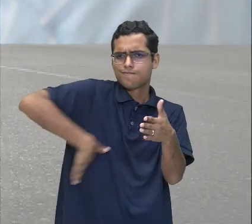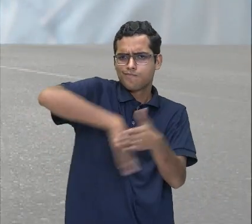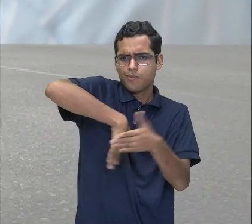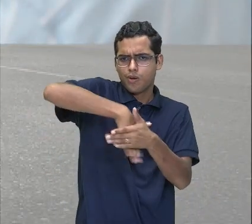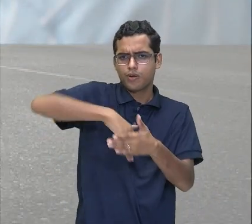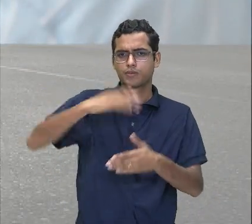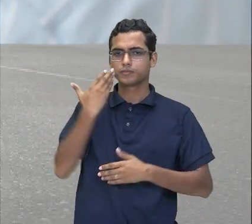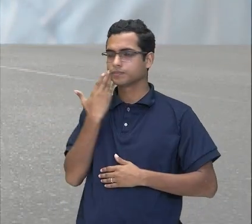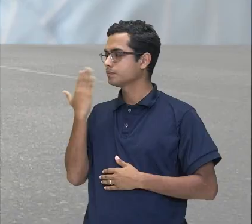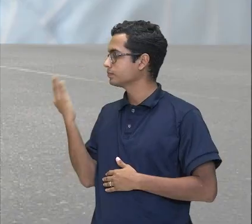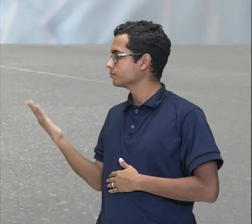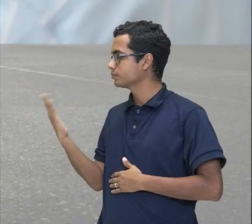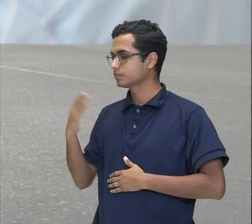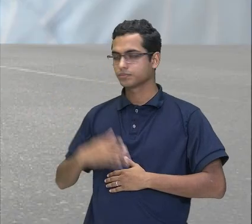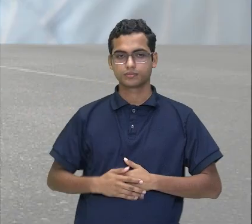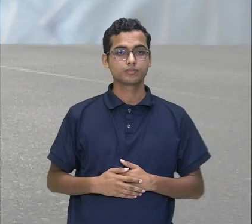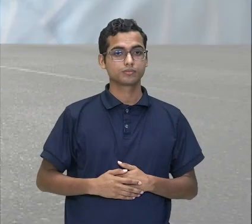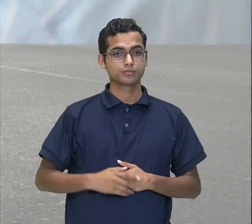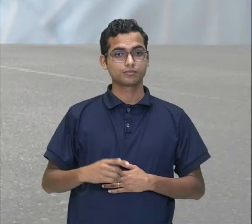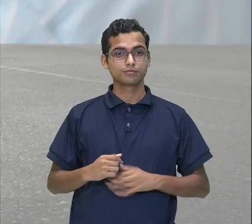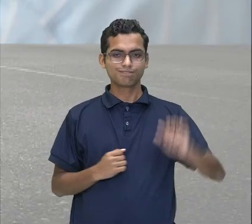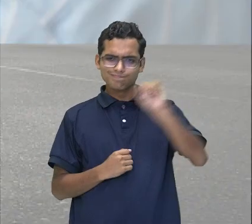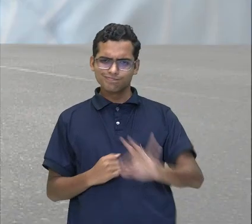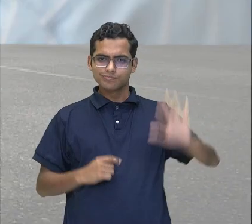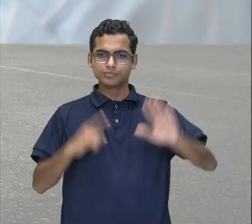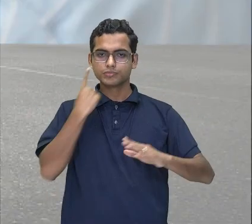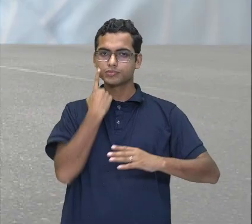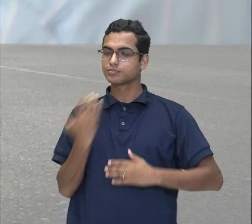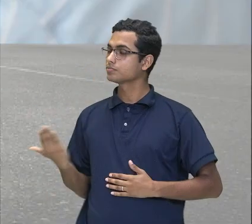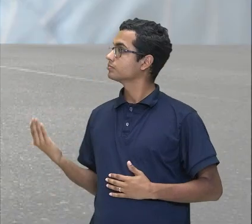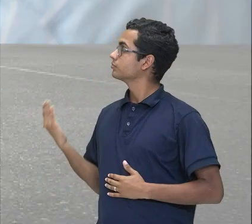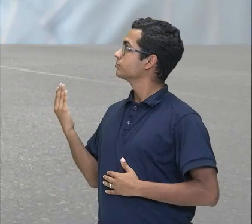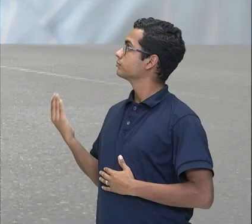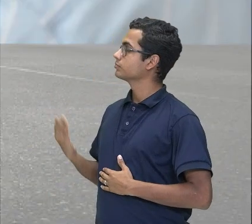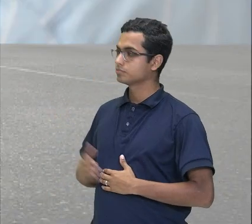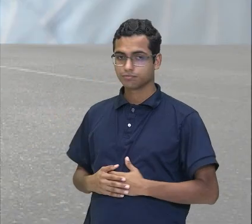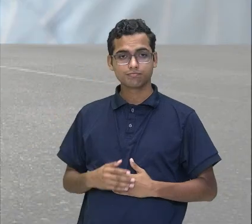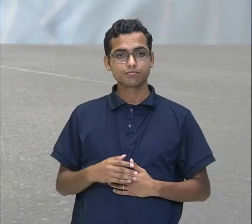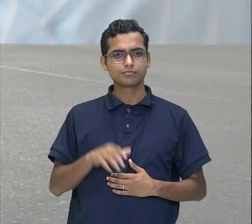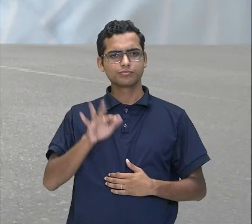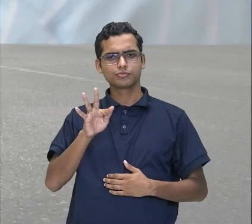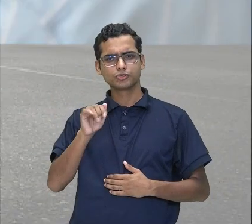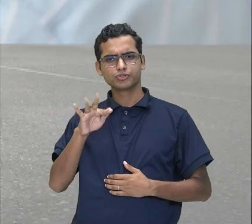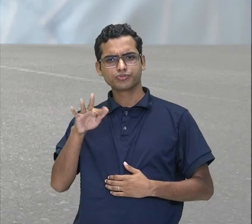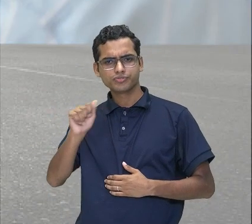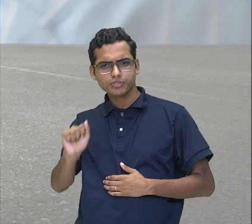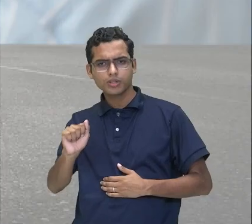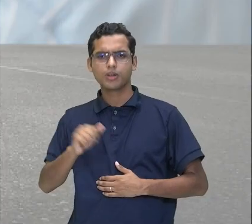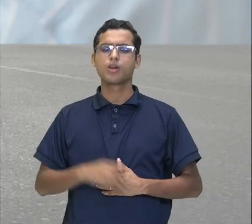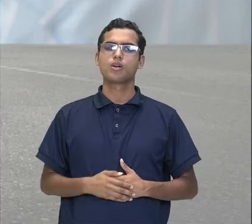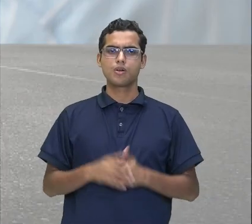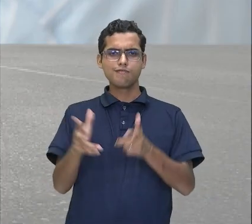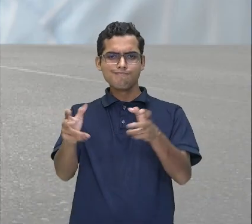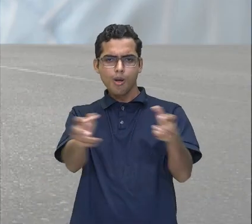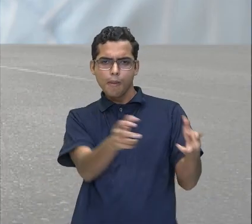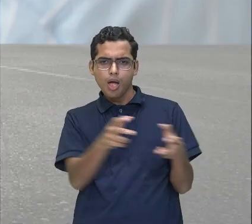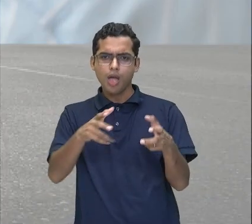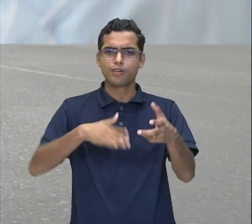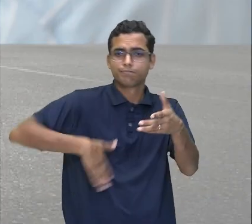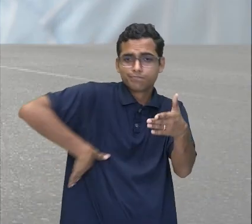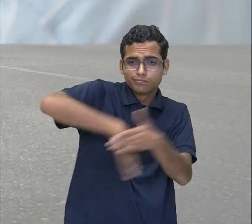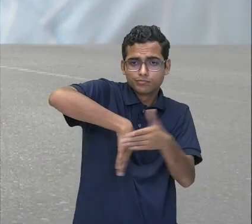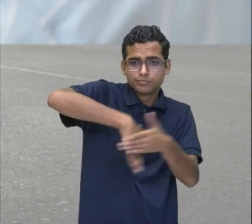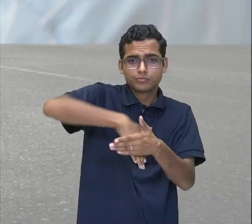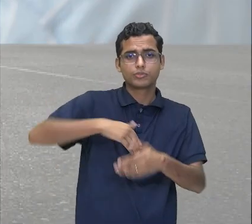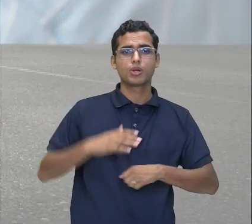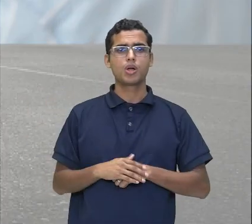futebol. E aí, como a imagem mostra lá atrás, o FIFA é um jogo de simulação de futebol que pode não